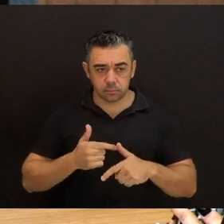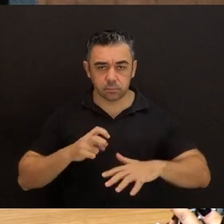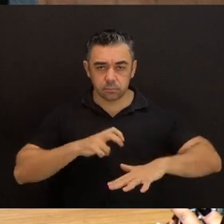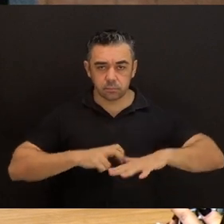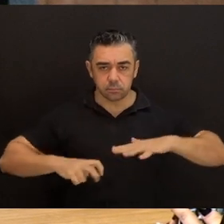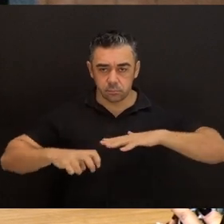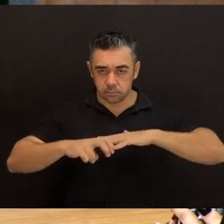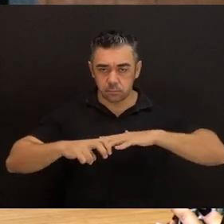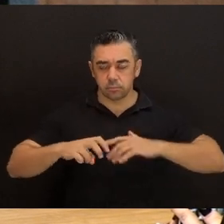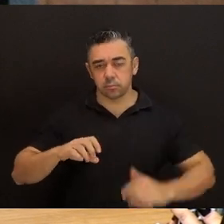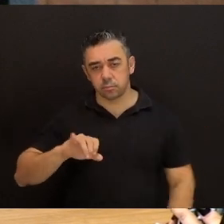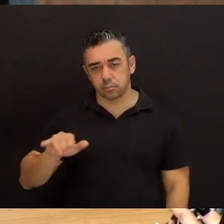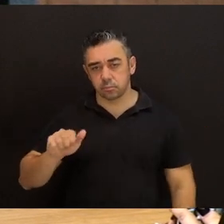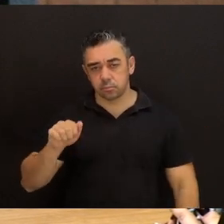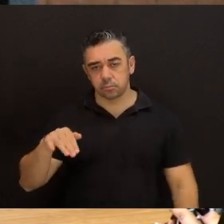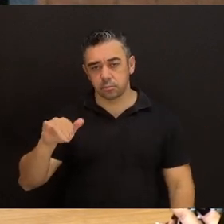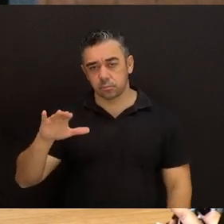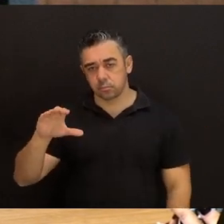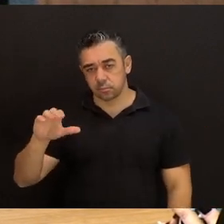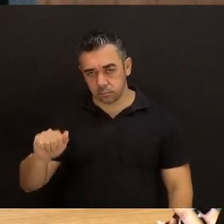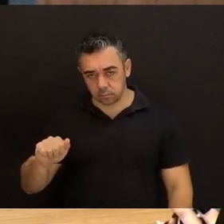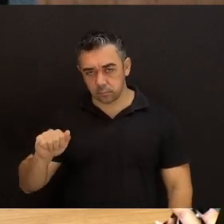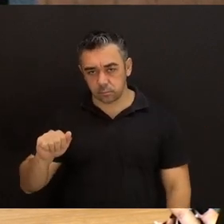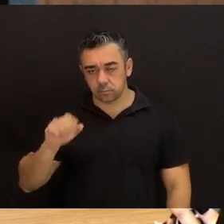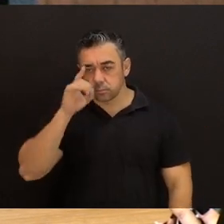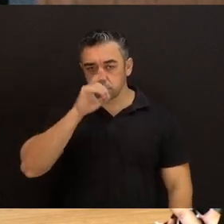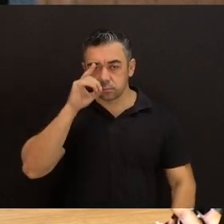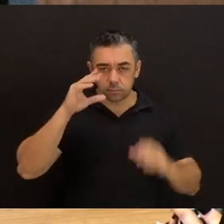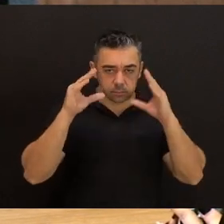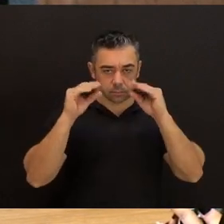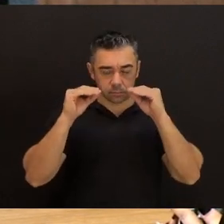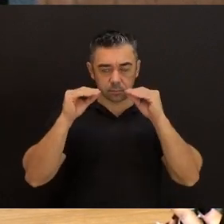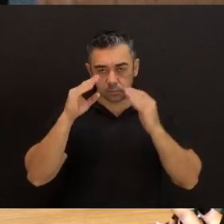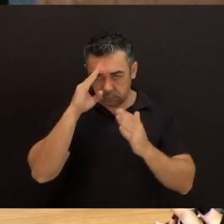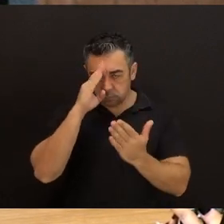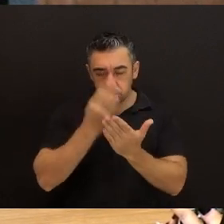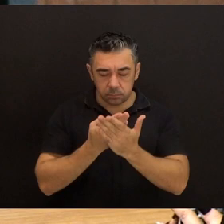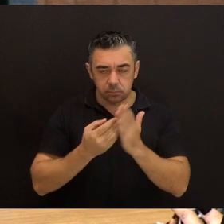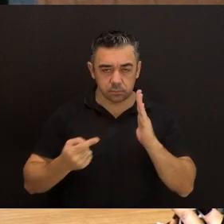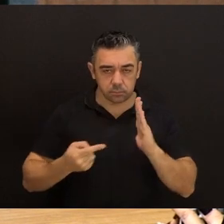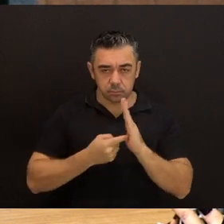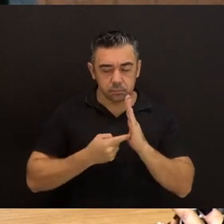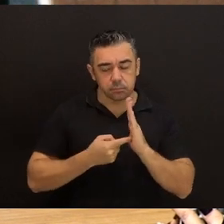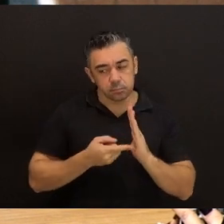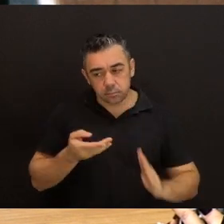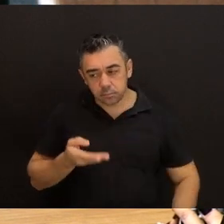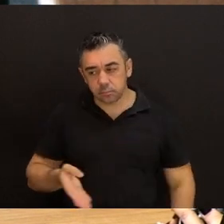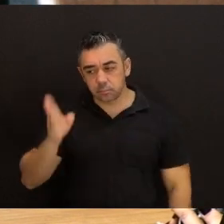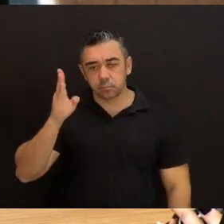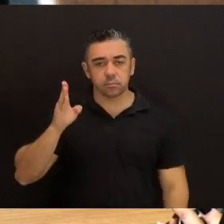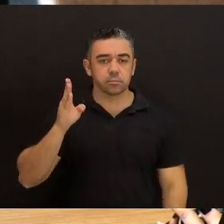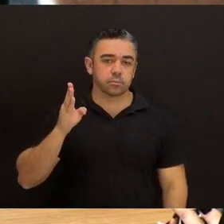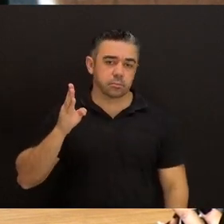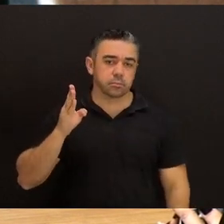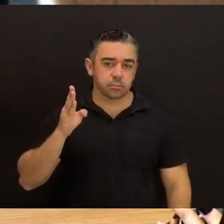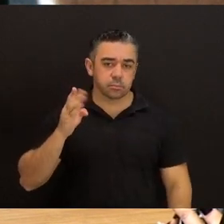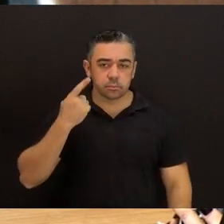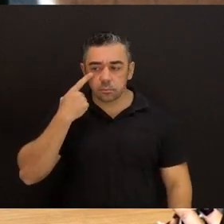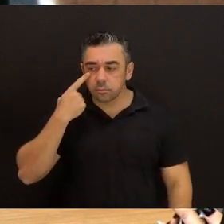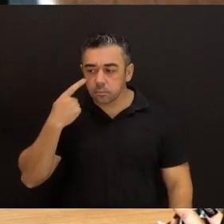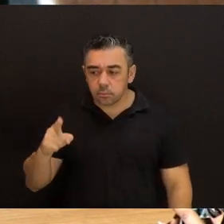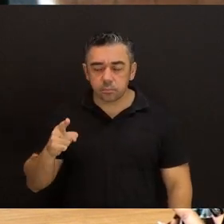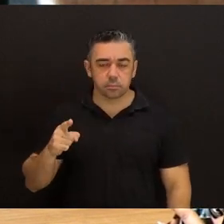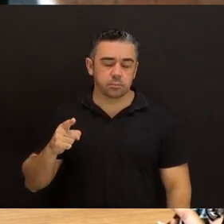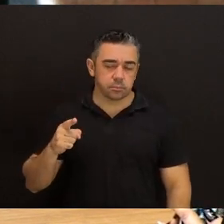estava lá no domingo de noite fez de confiar nessa denúncia e até lá fazer a